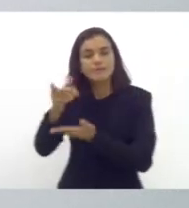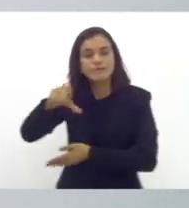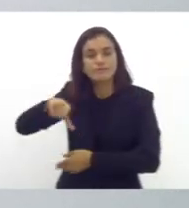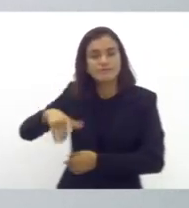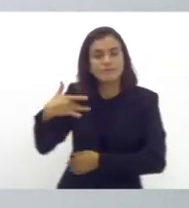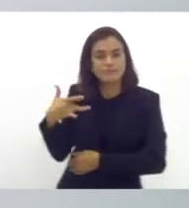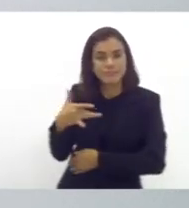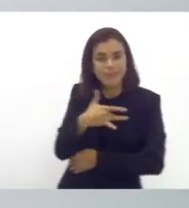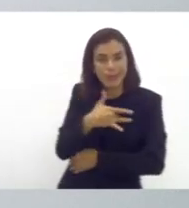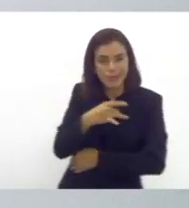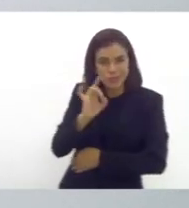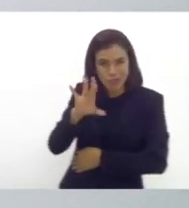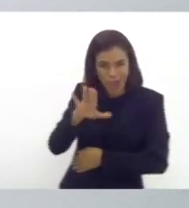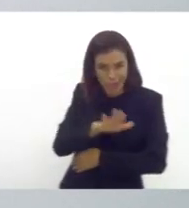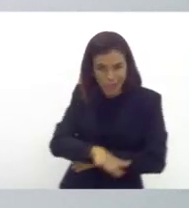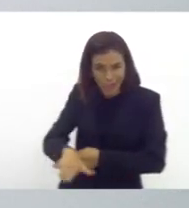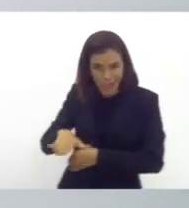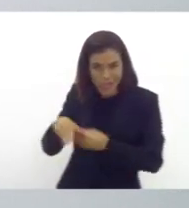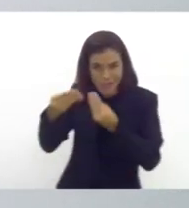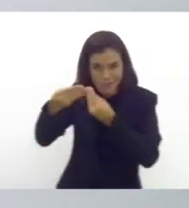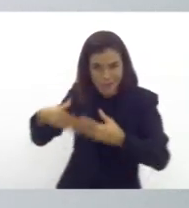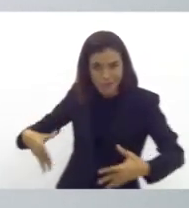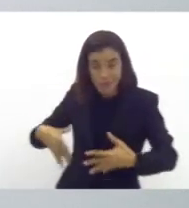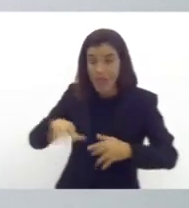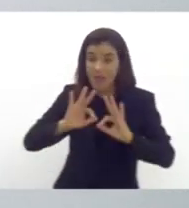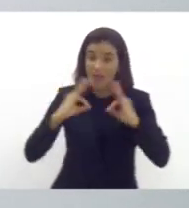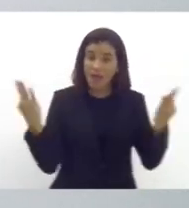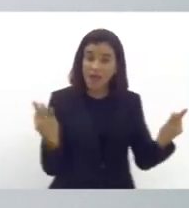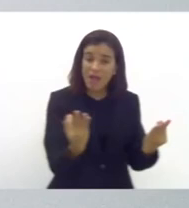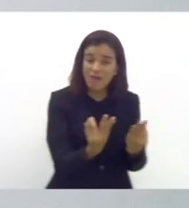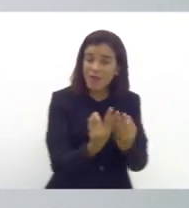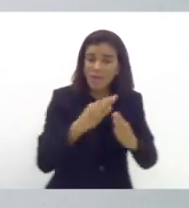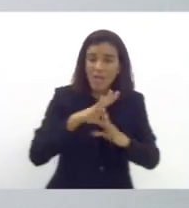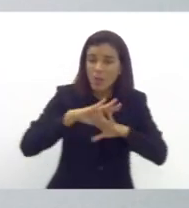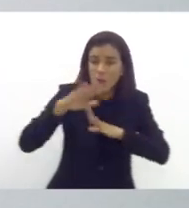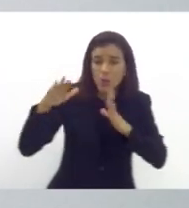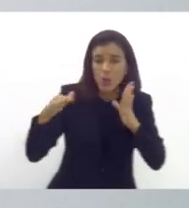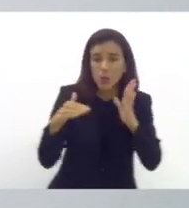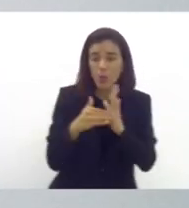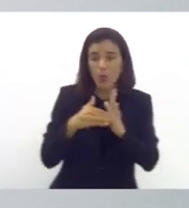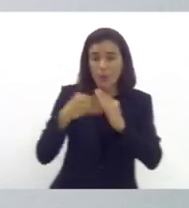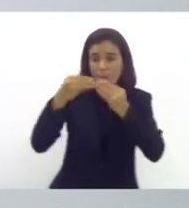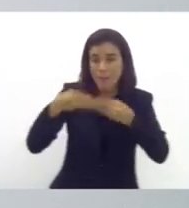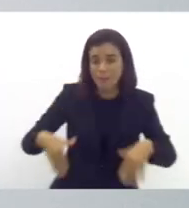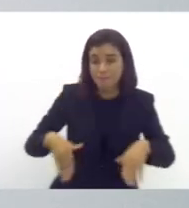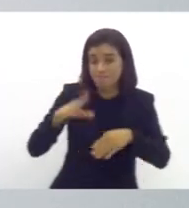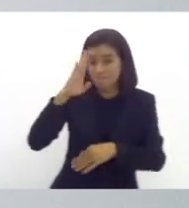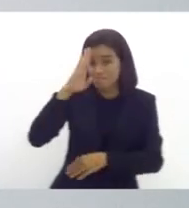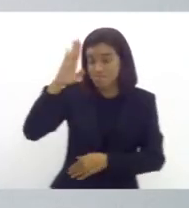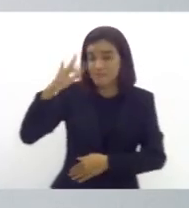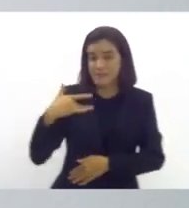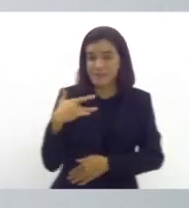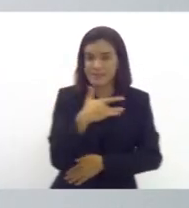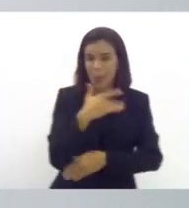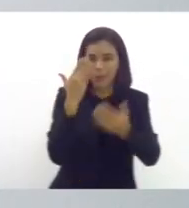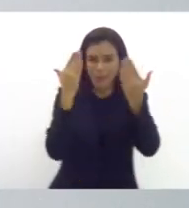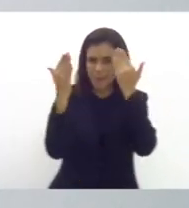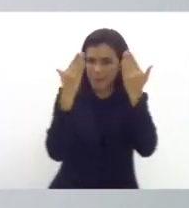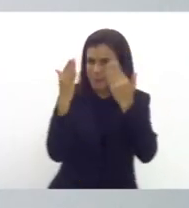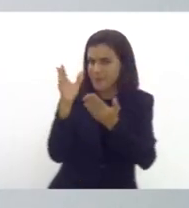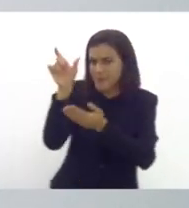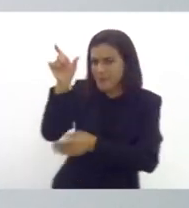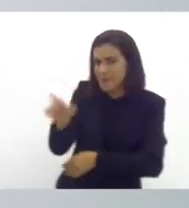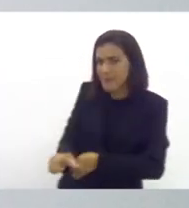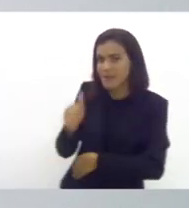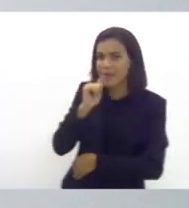somente a criança que tá sendo prejudicada é uma família toda que está sendo prejudicada e principalmente a saúde mental dessa mãe que a gente tá